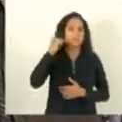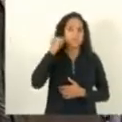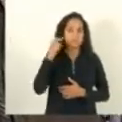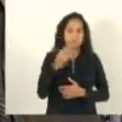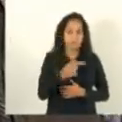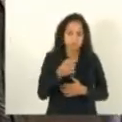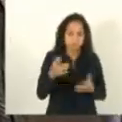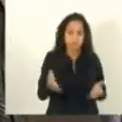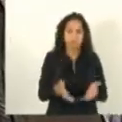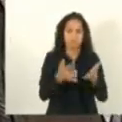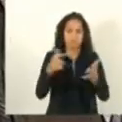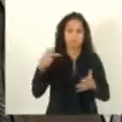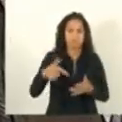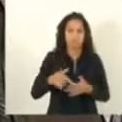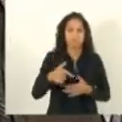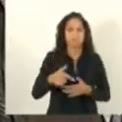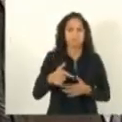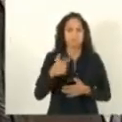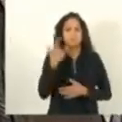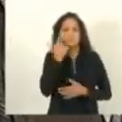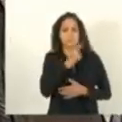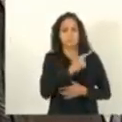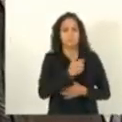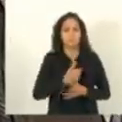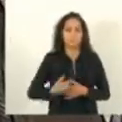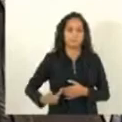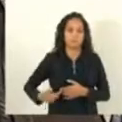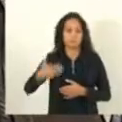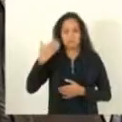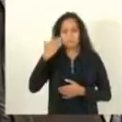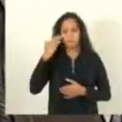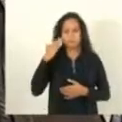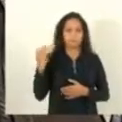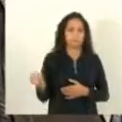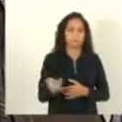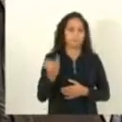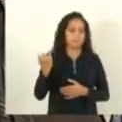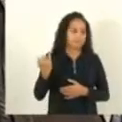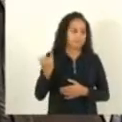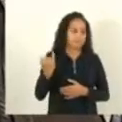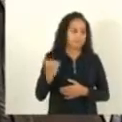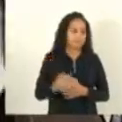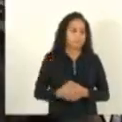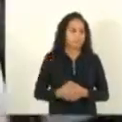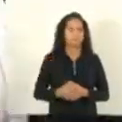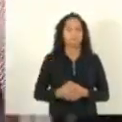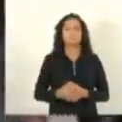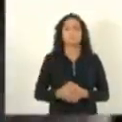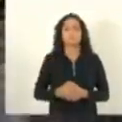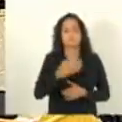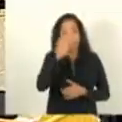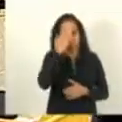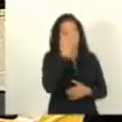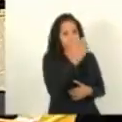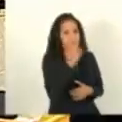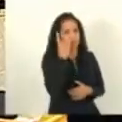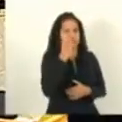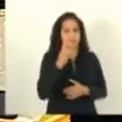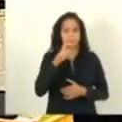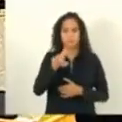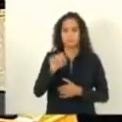enquanto deputado na Assembleia Legislativa e o governo do Estado, por entender que essa matéria é importante para os agentes. Obrigado, deputado